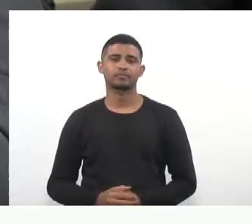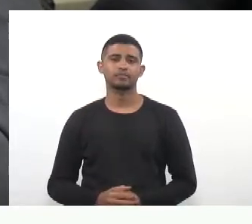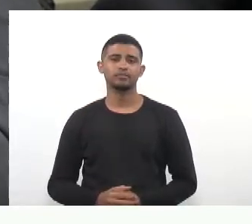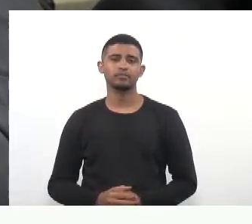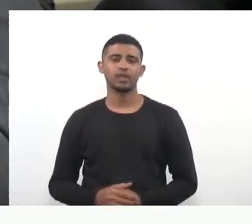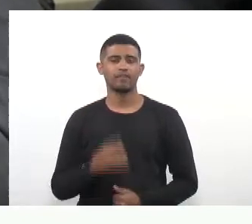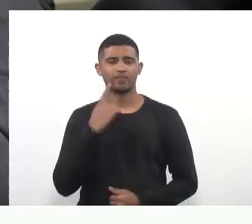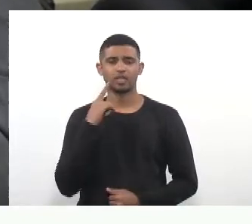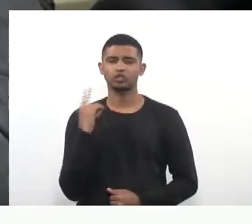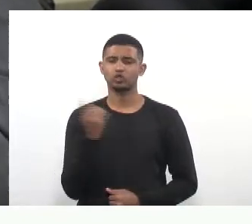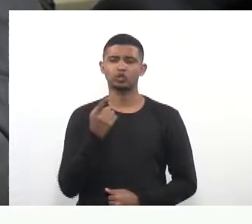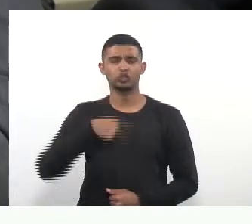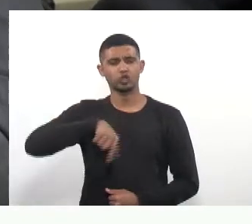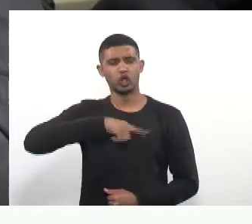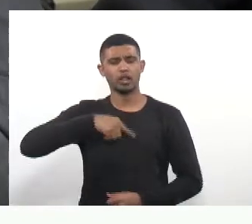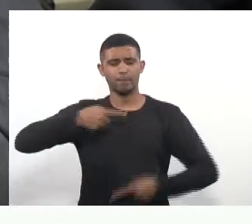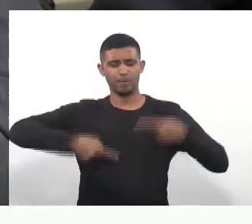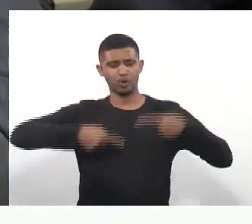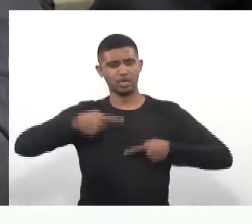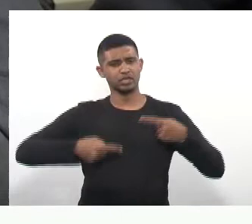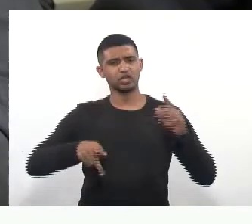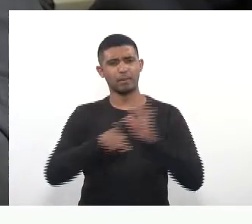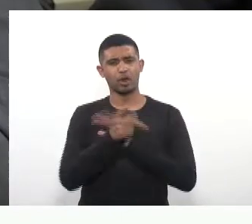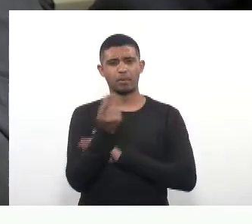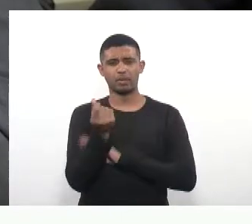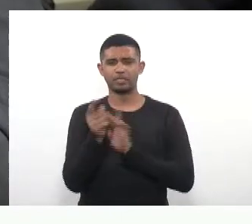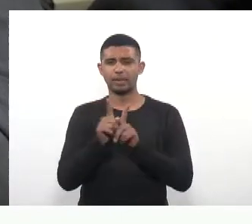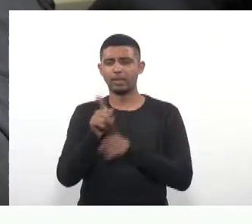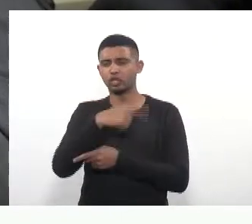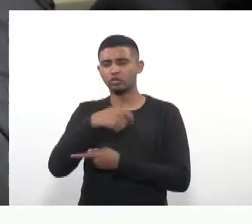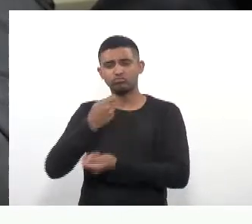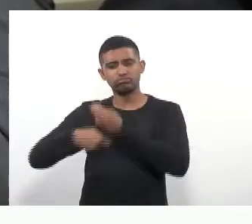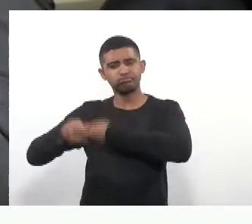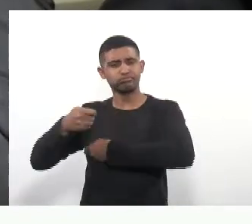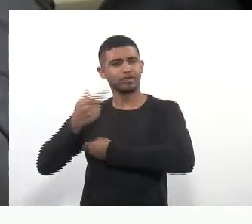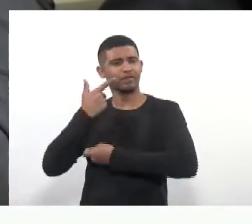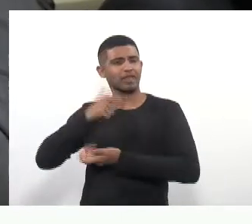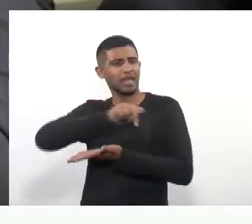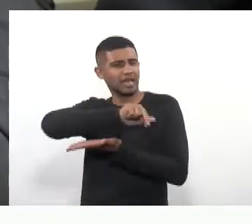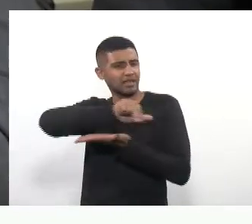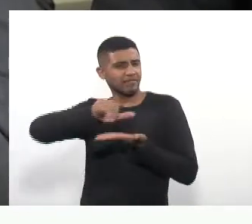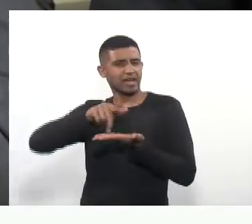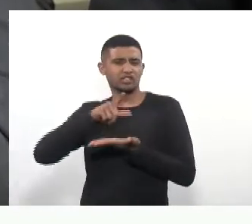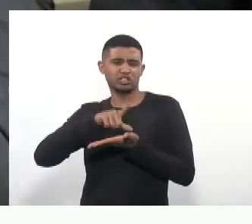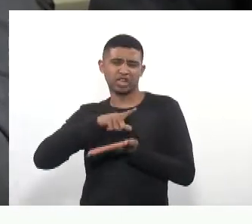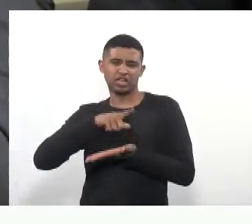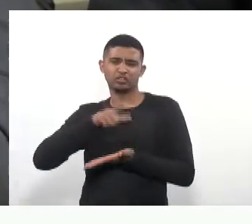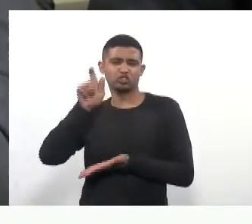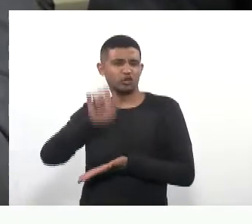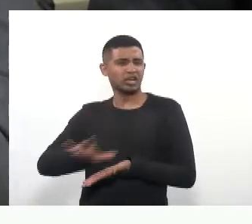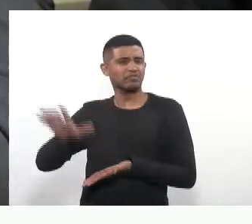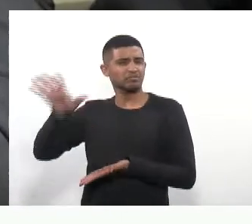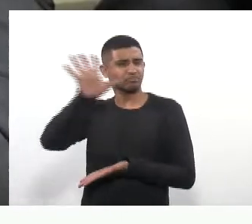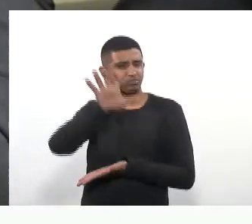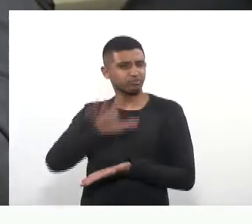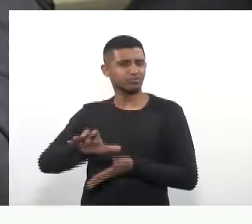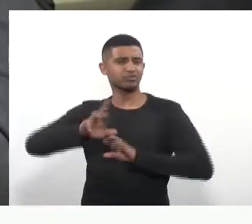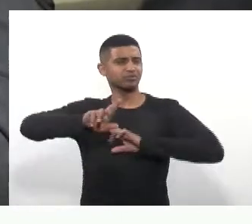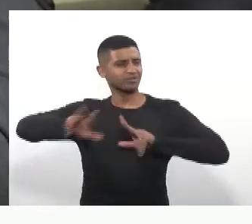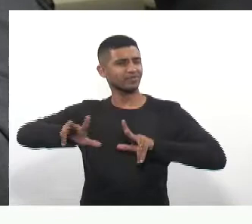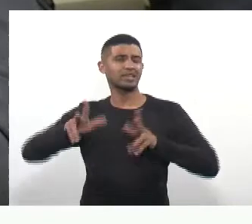as nossas políticas tarifárias, de todas as unidades de negócio que nós temos, são várias geografias diferentes,